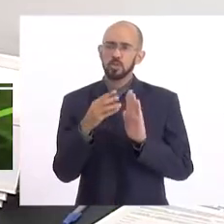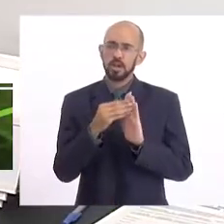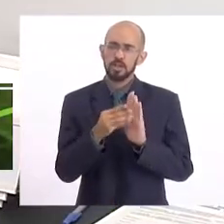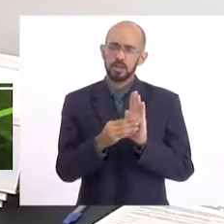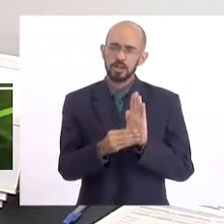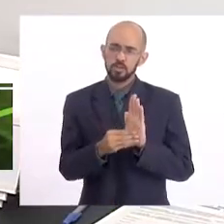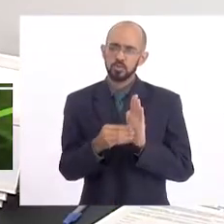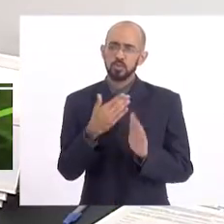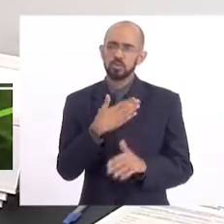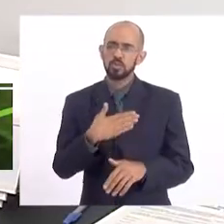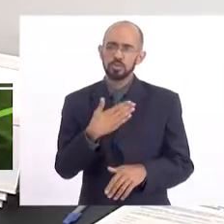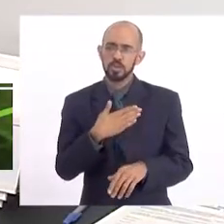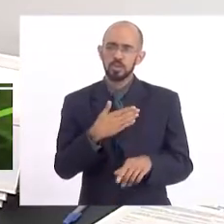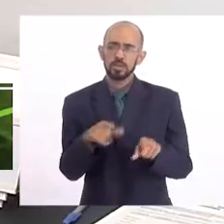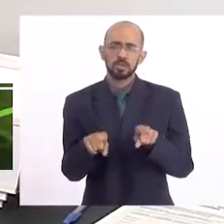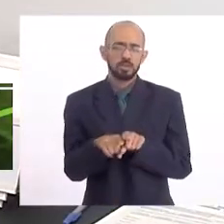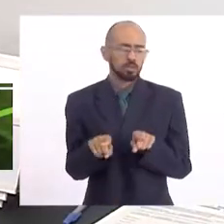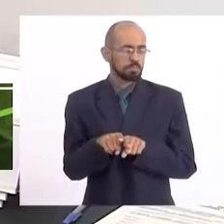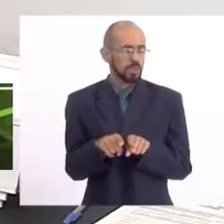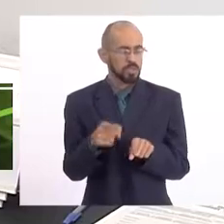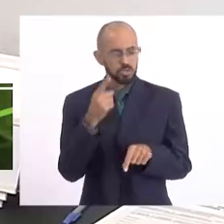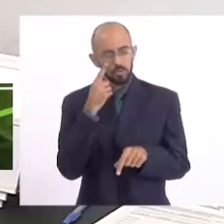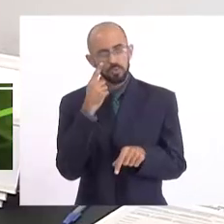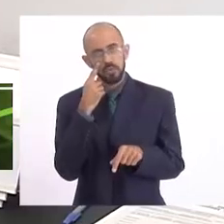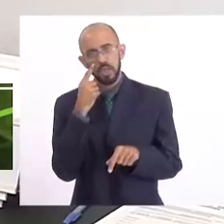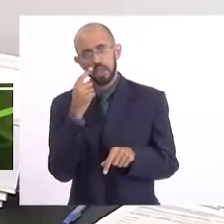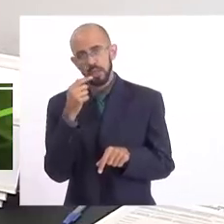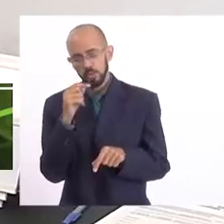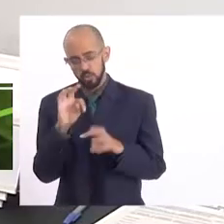e gostaria muito de ver esse pessoal do cadastro